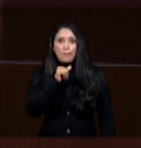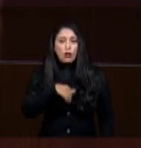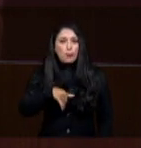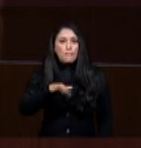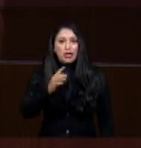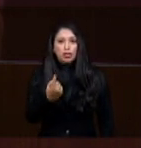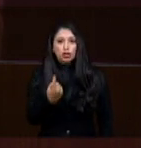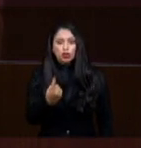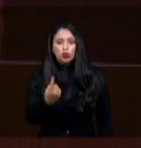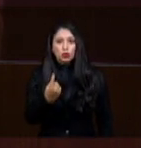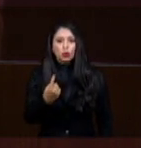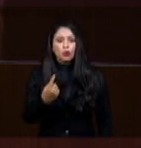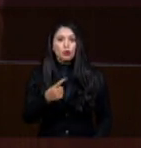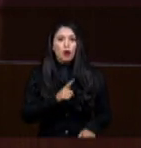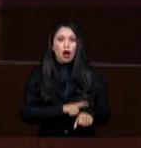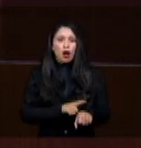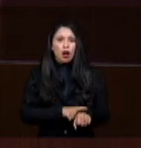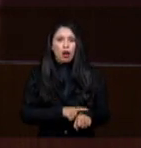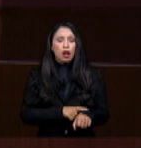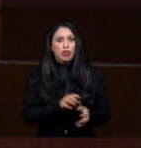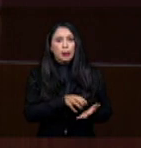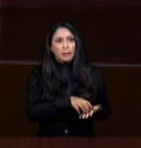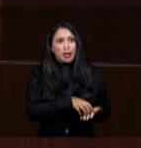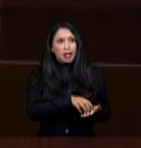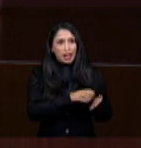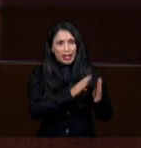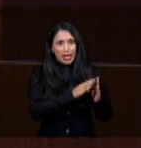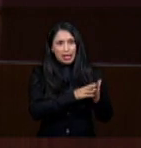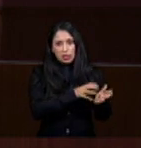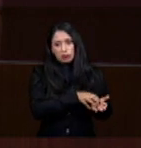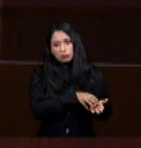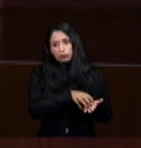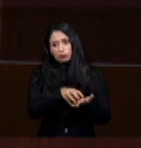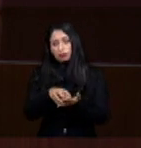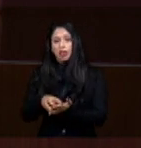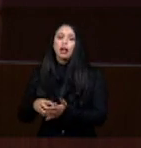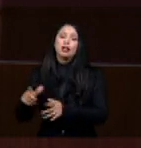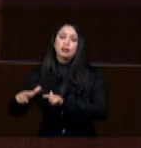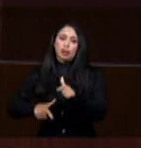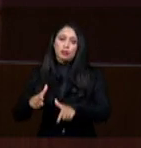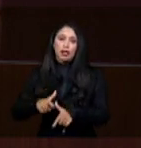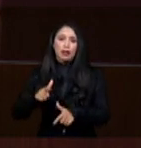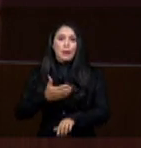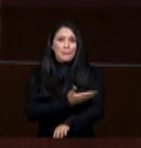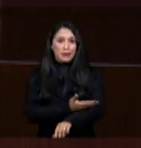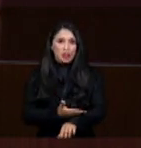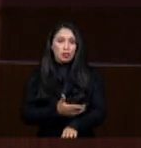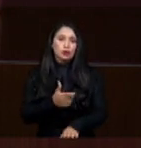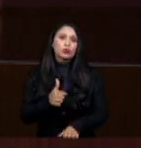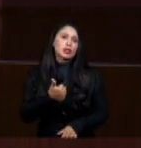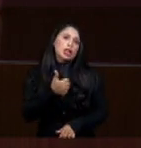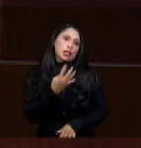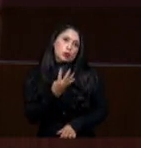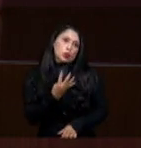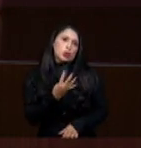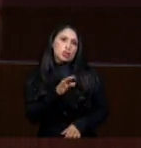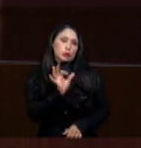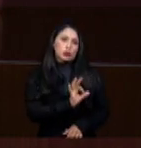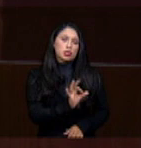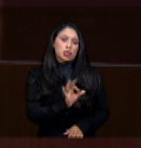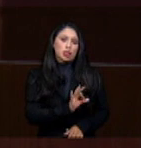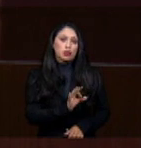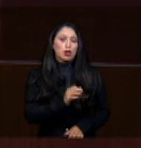uma e no deslocamento casa-trabalho e entre os brancos é um pouco -14% entre